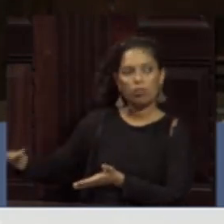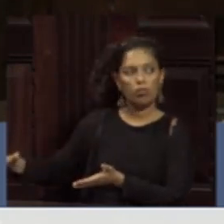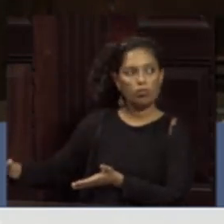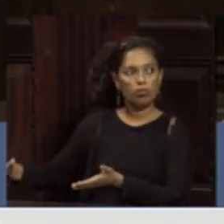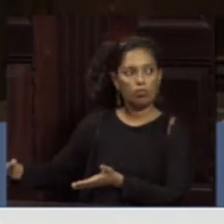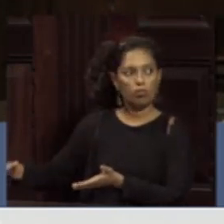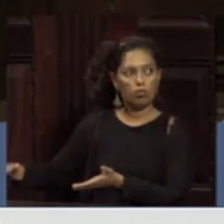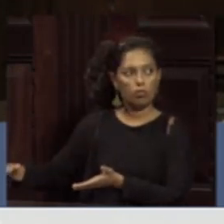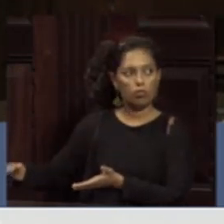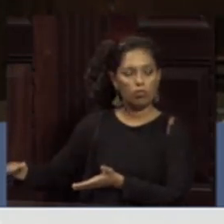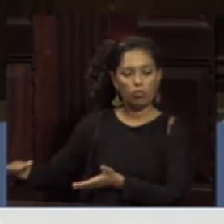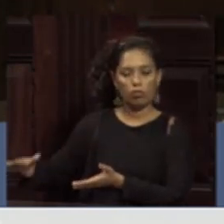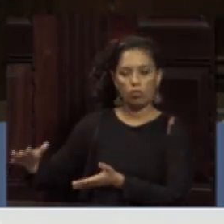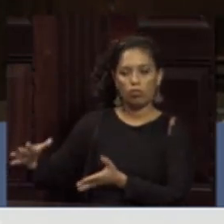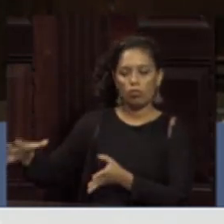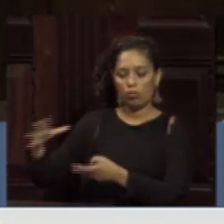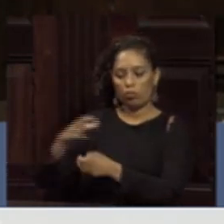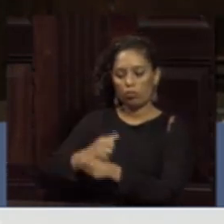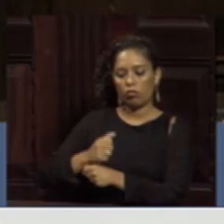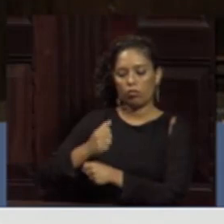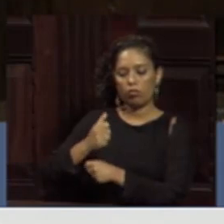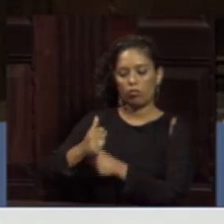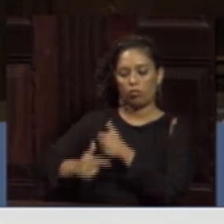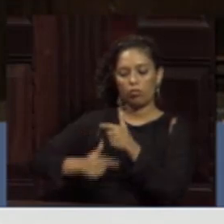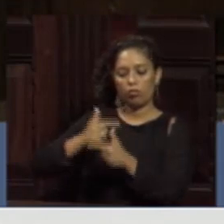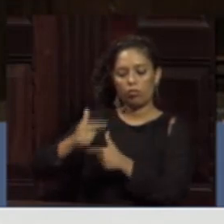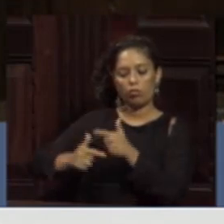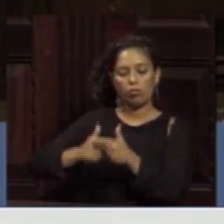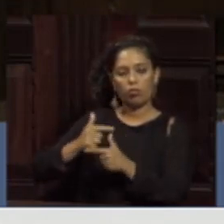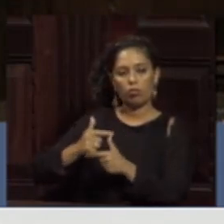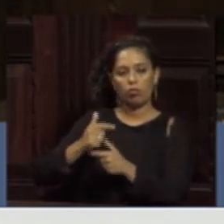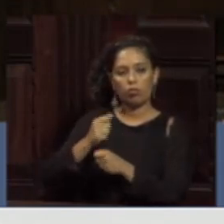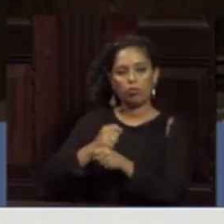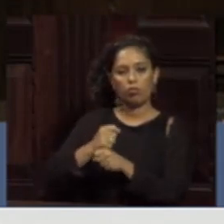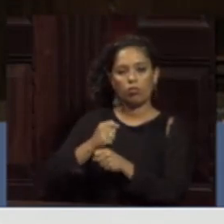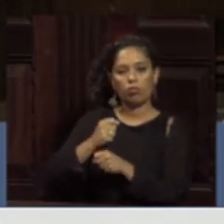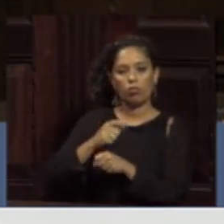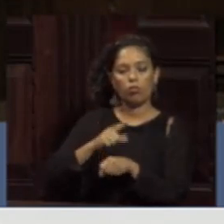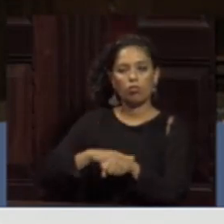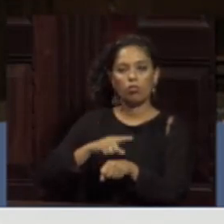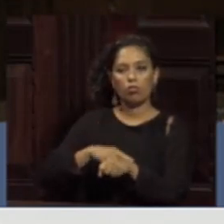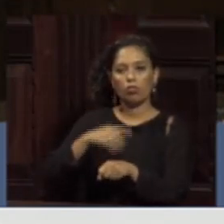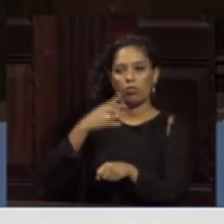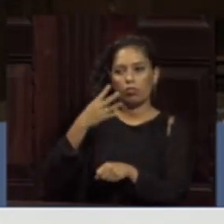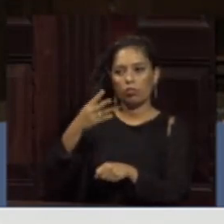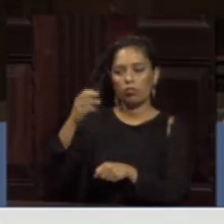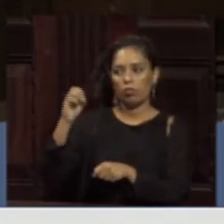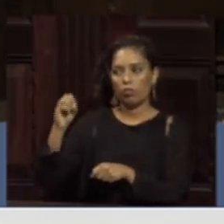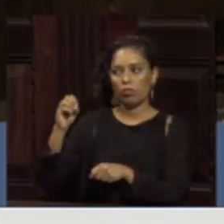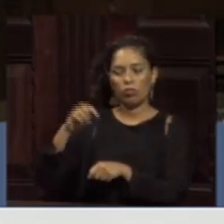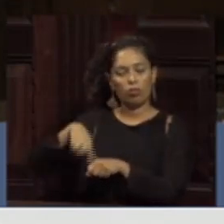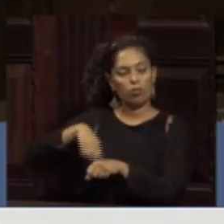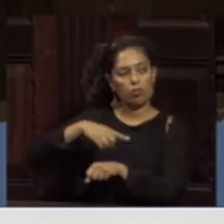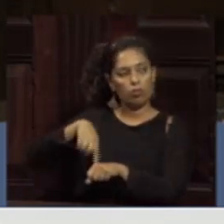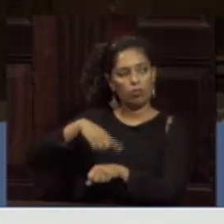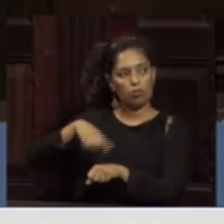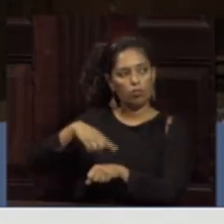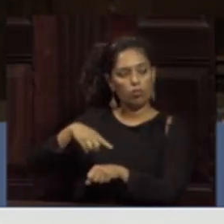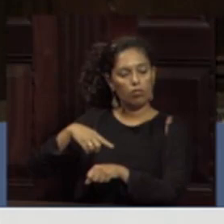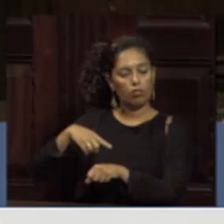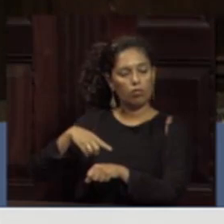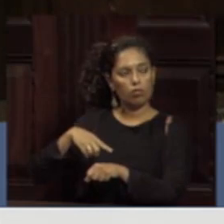com regime de 40 horas, que foram para a faixa 6. Quero registrar, como falei